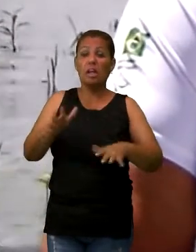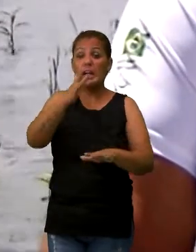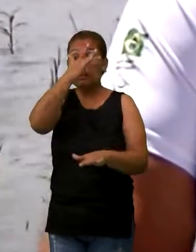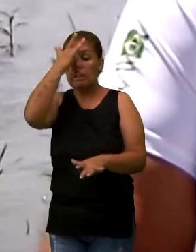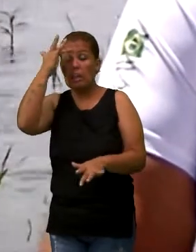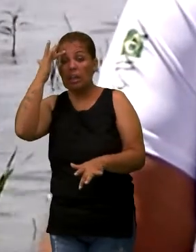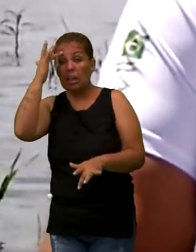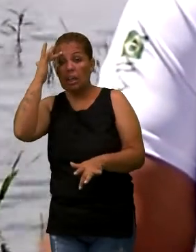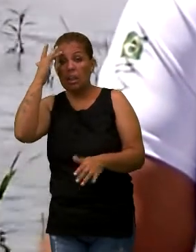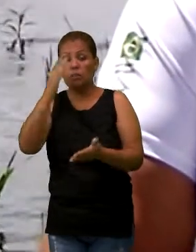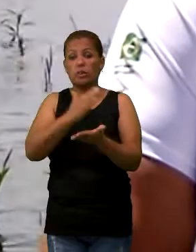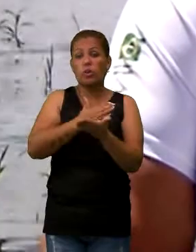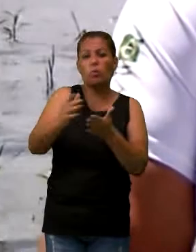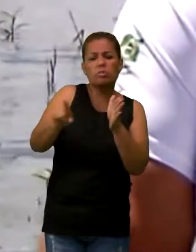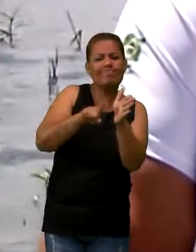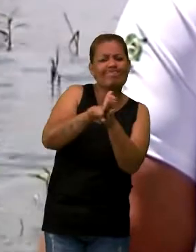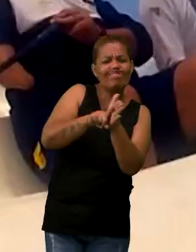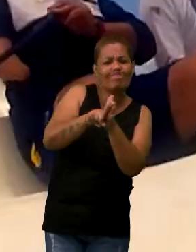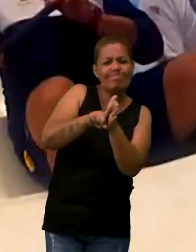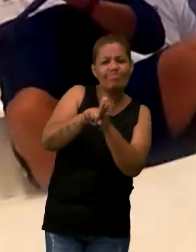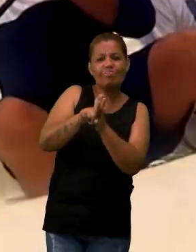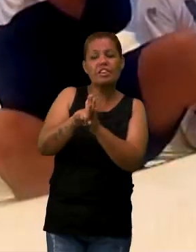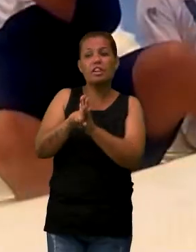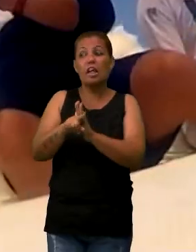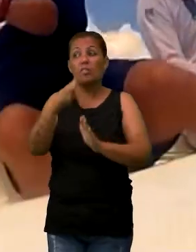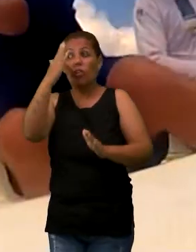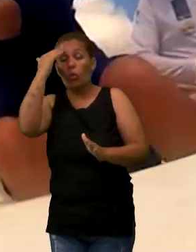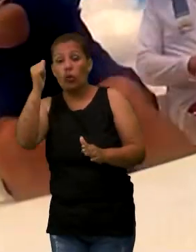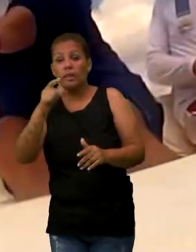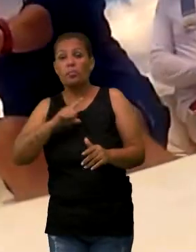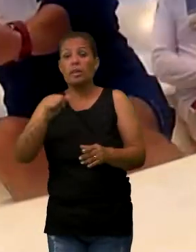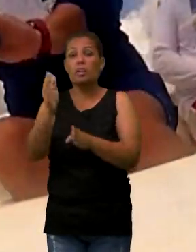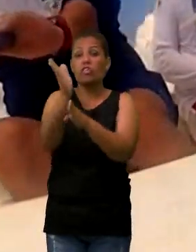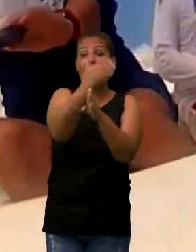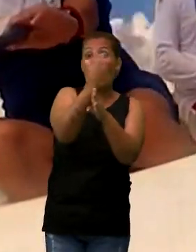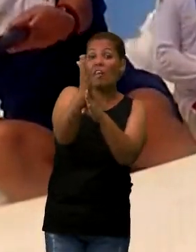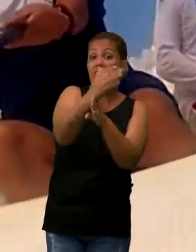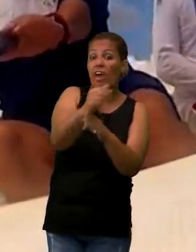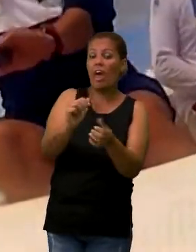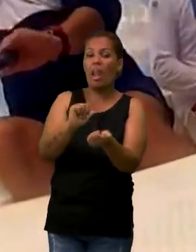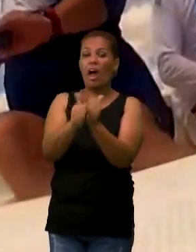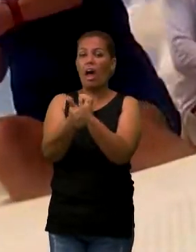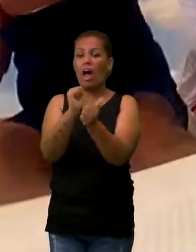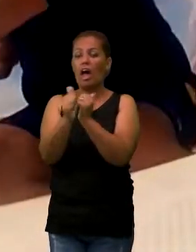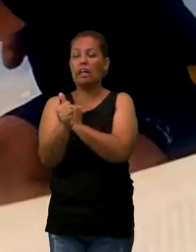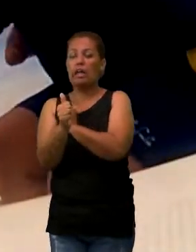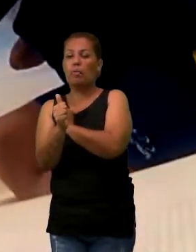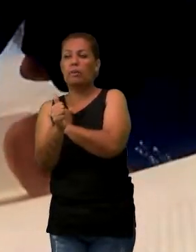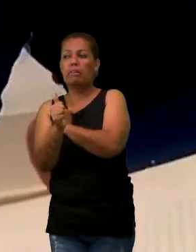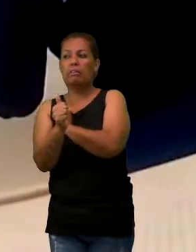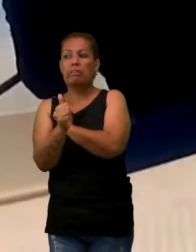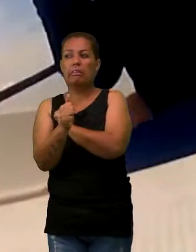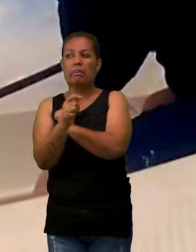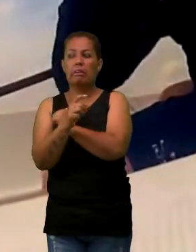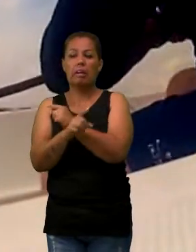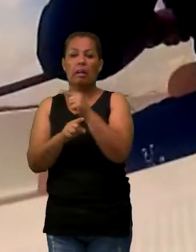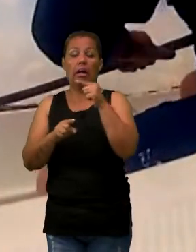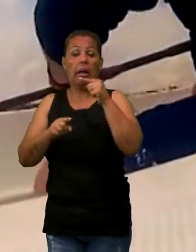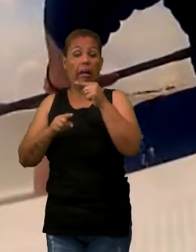começou a pesquisar e descobriu que existia vela adaptada aí eles